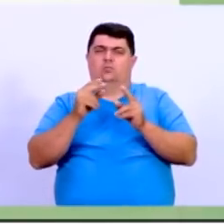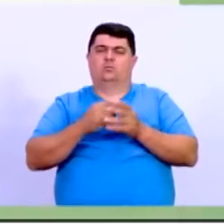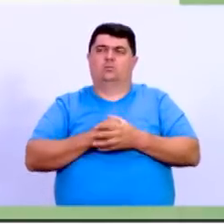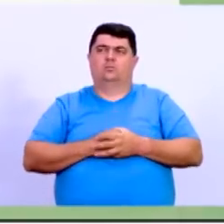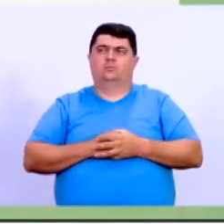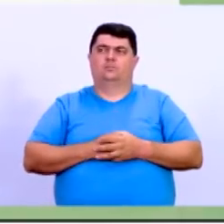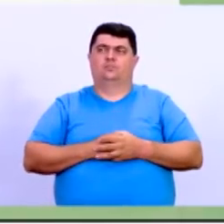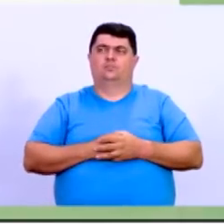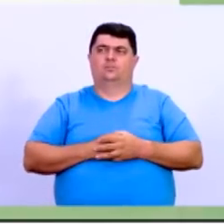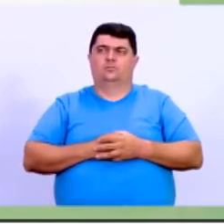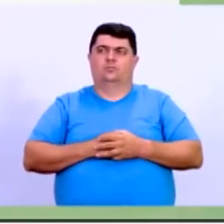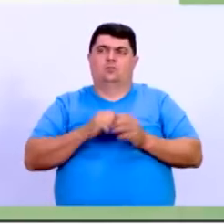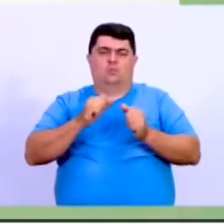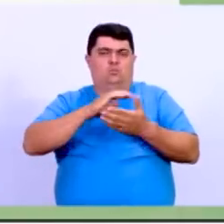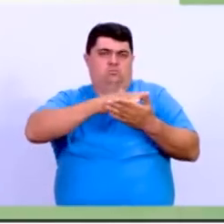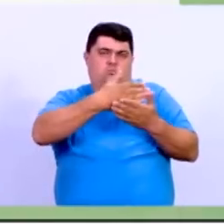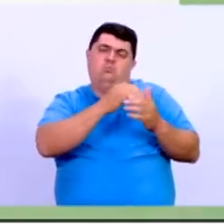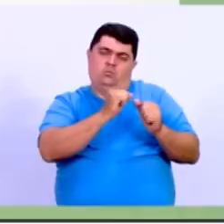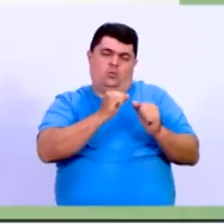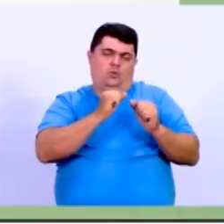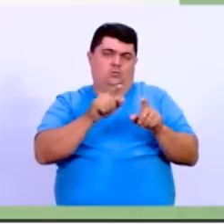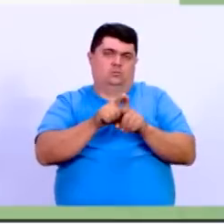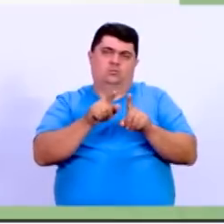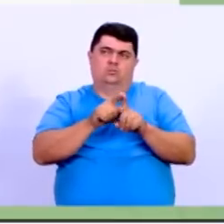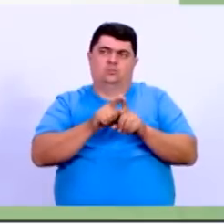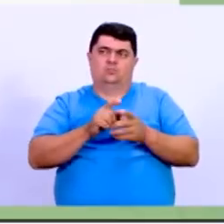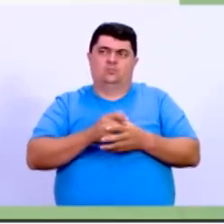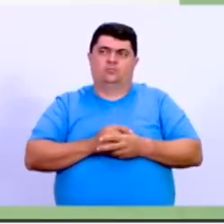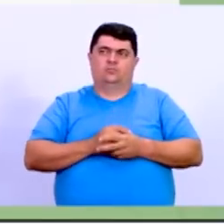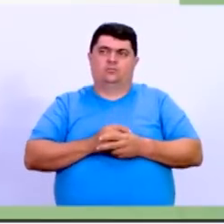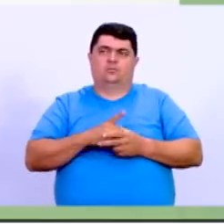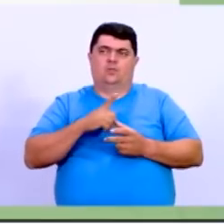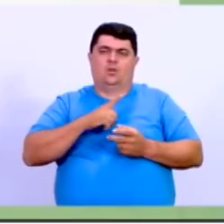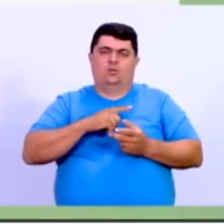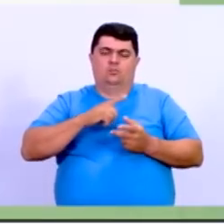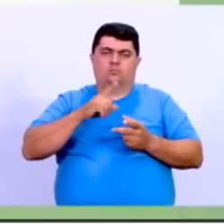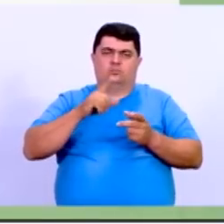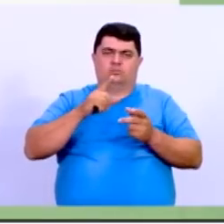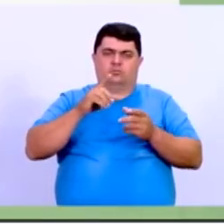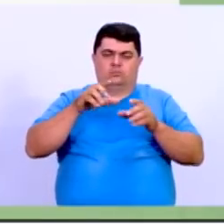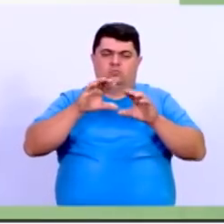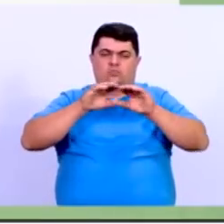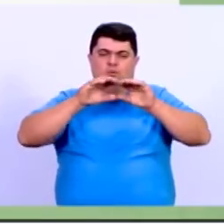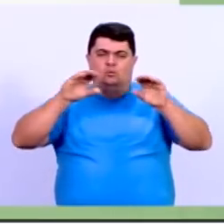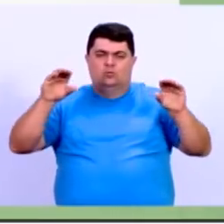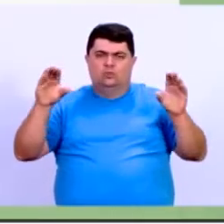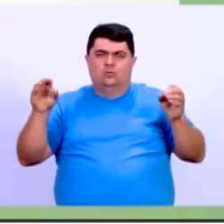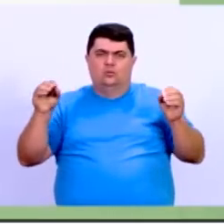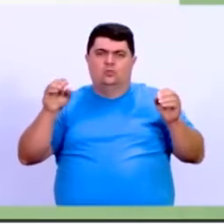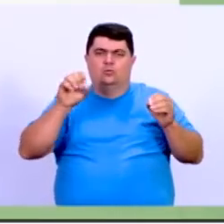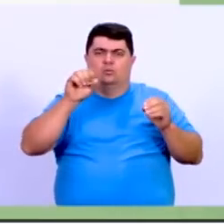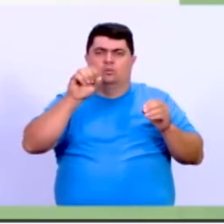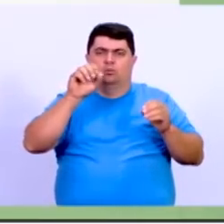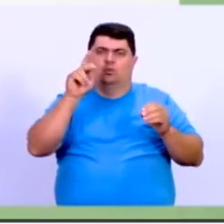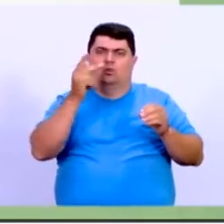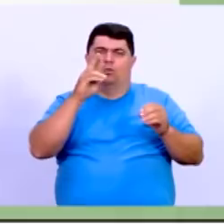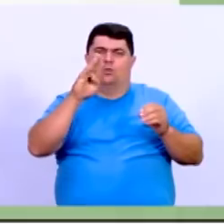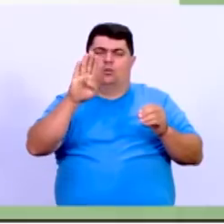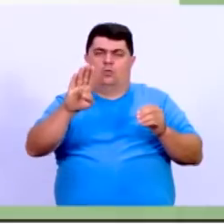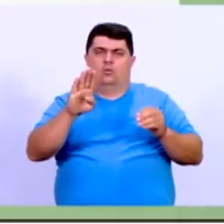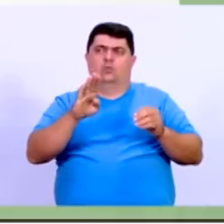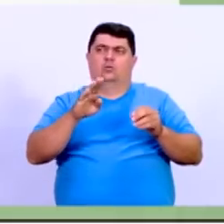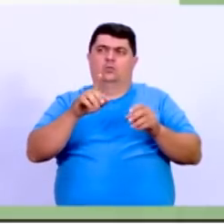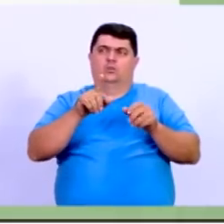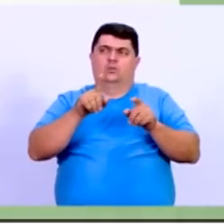um computador, pode ser um notebook também, tá? Os meios de transmissão, que a gente pode dar o exemplo aqui do cabo, a gente pode chamar também